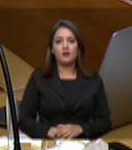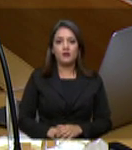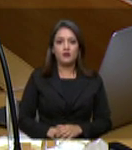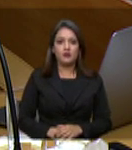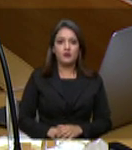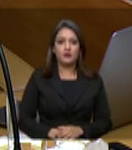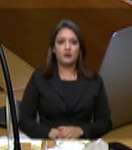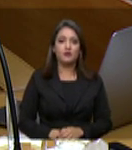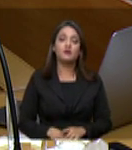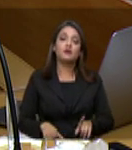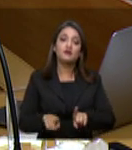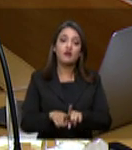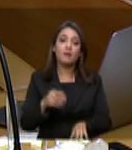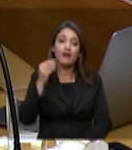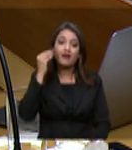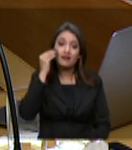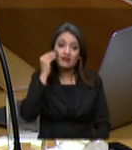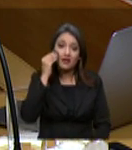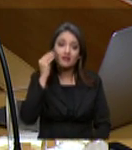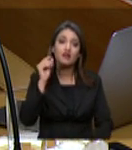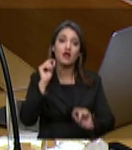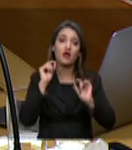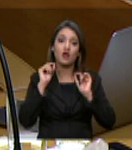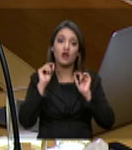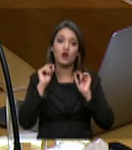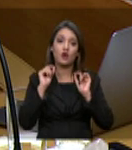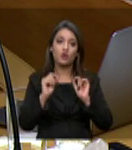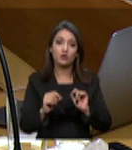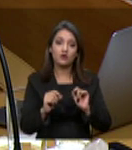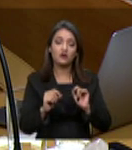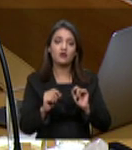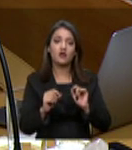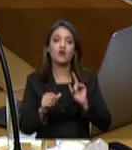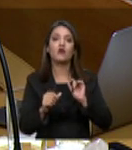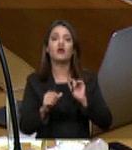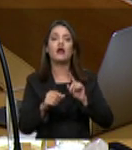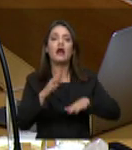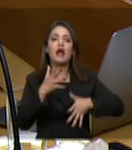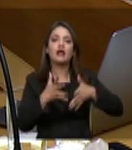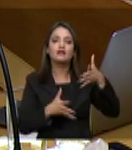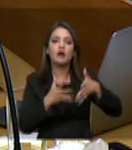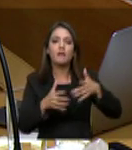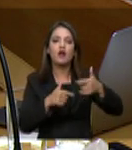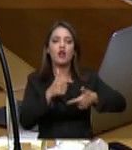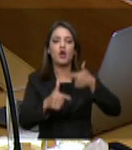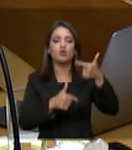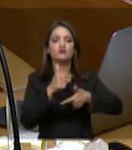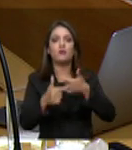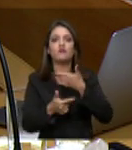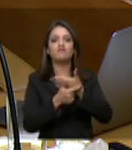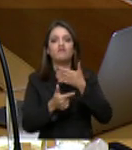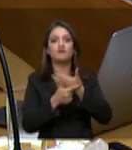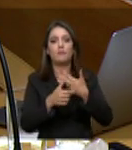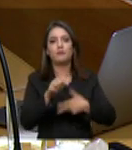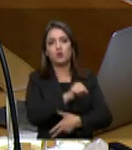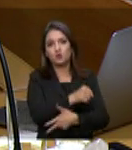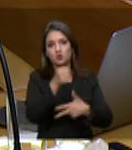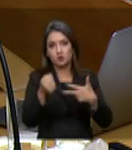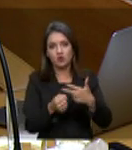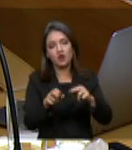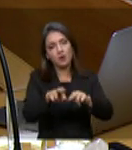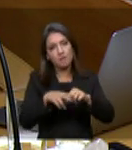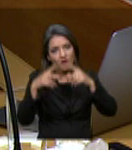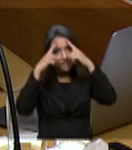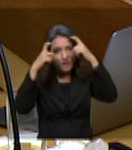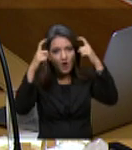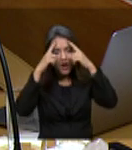por e tentar impedir com emprego de violência ou grave ameaça o livre exercício dos poderes e aqui